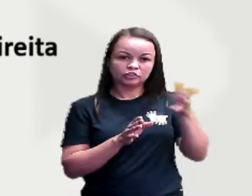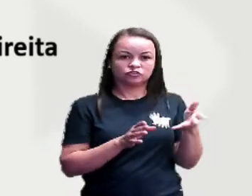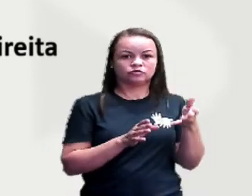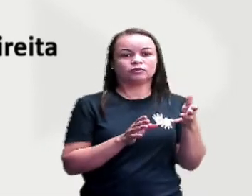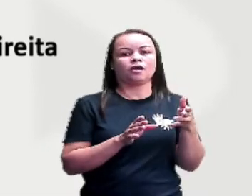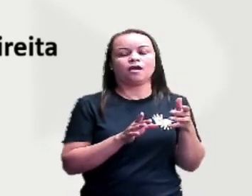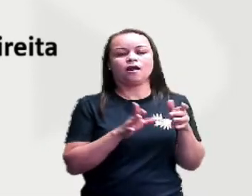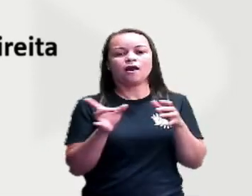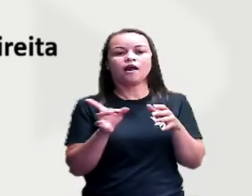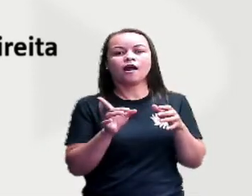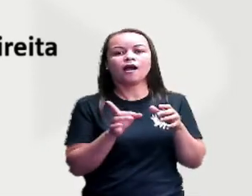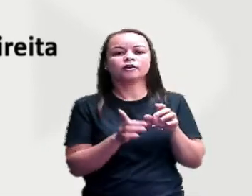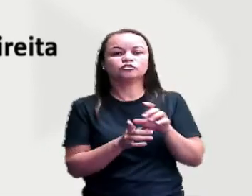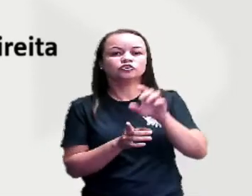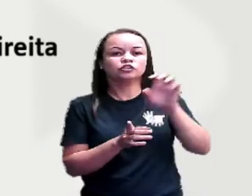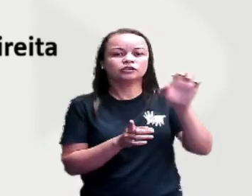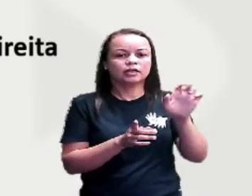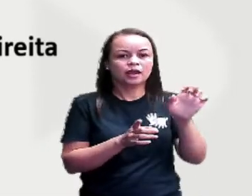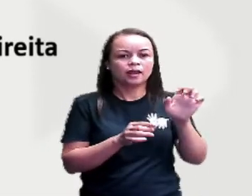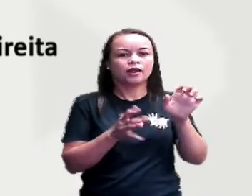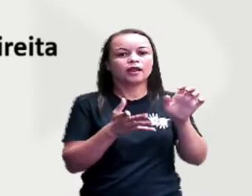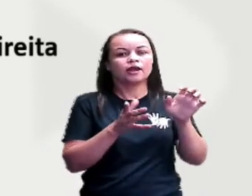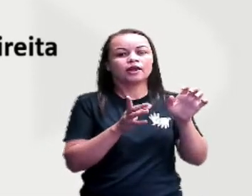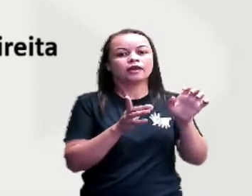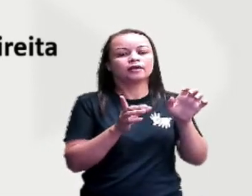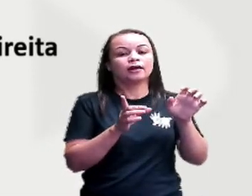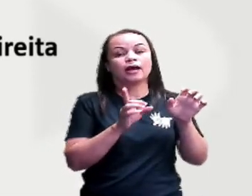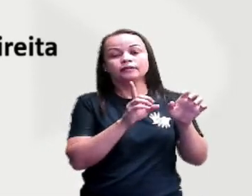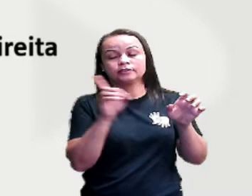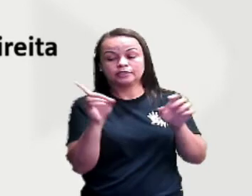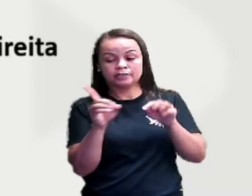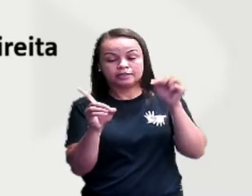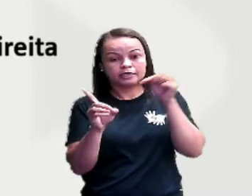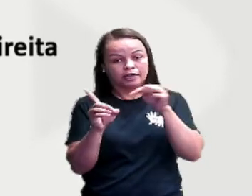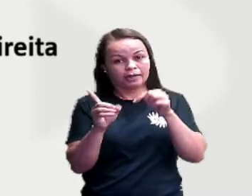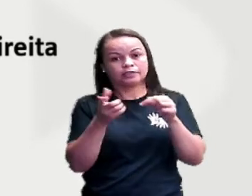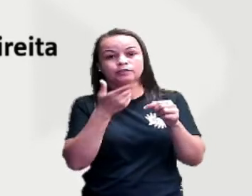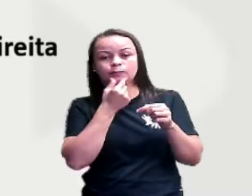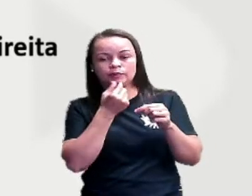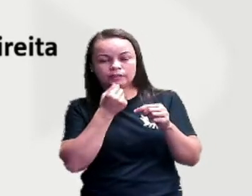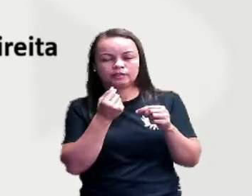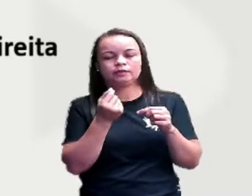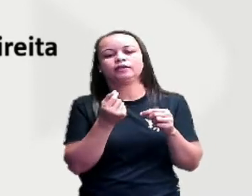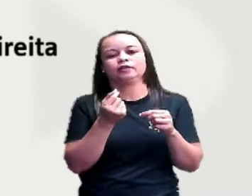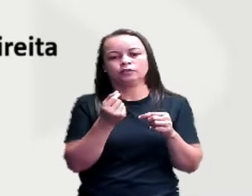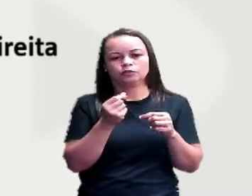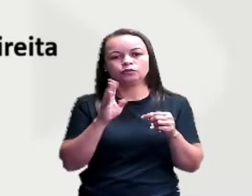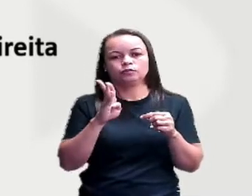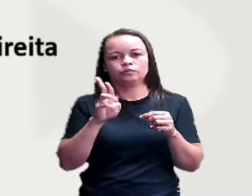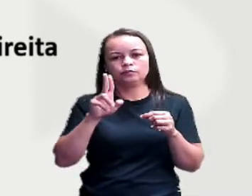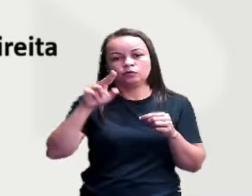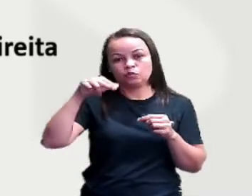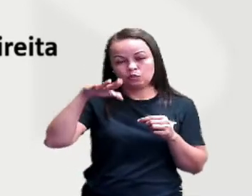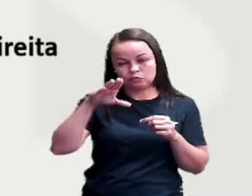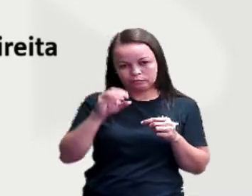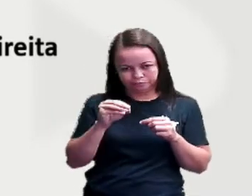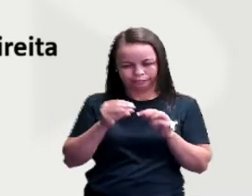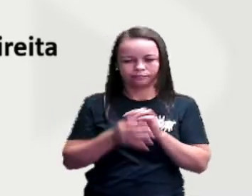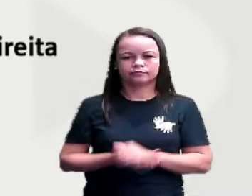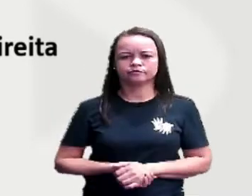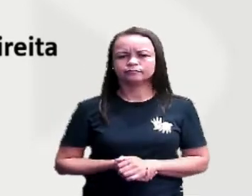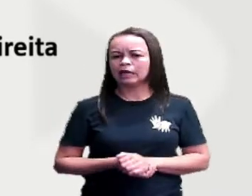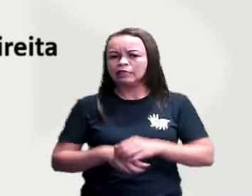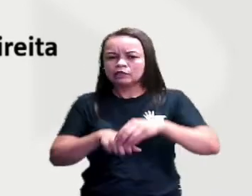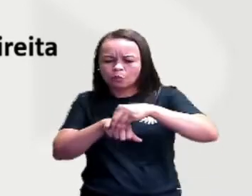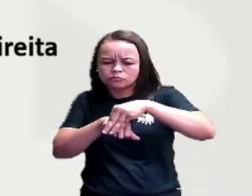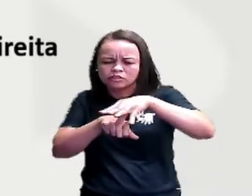né? Então, galerinha de casa, olha só, através de dicas que vai dizer